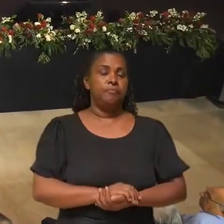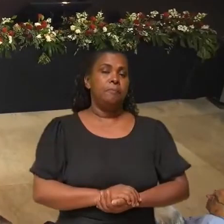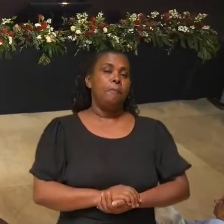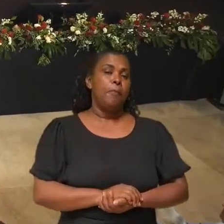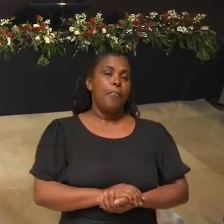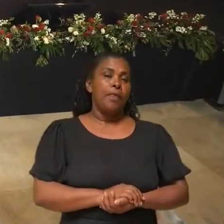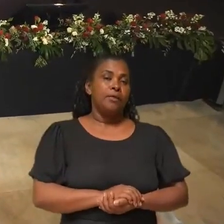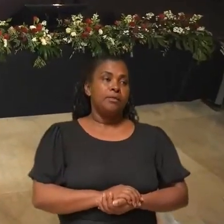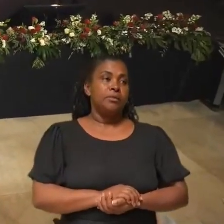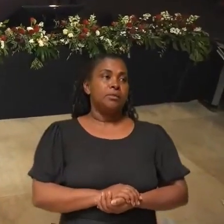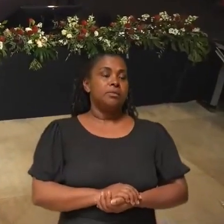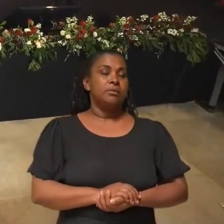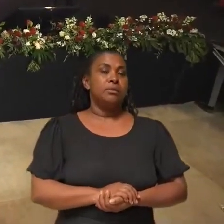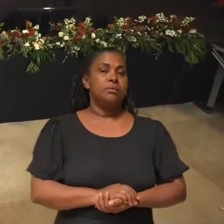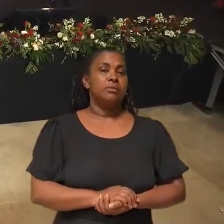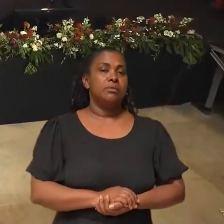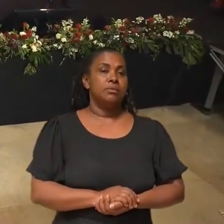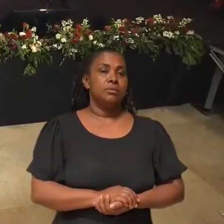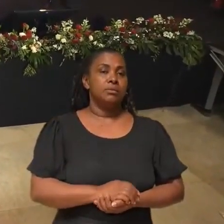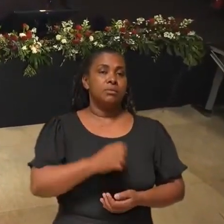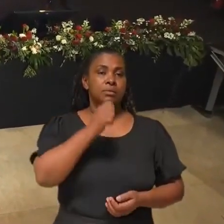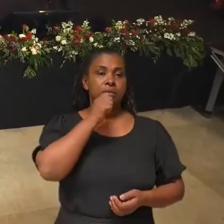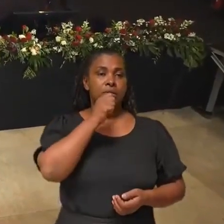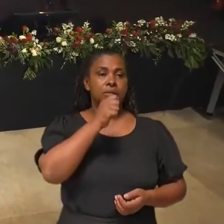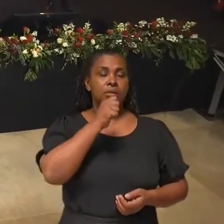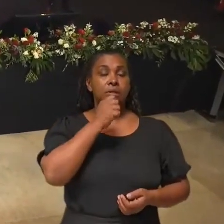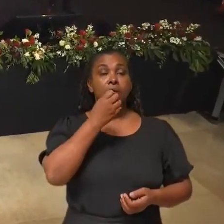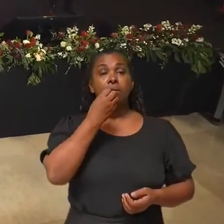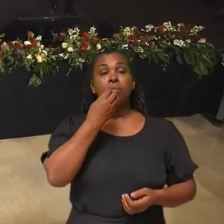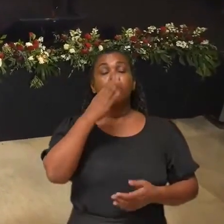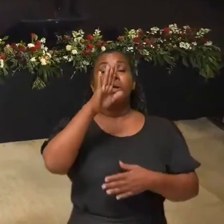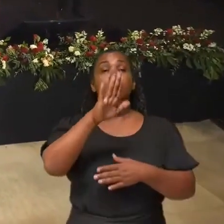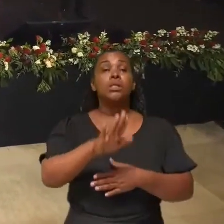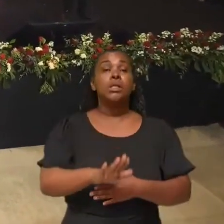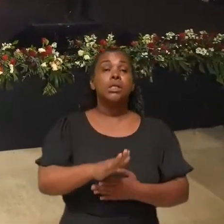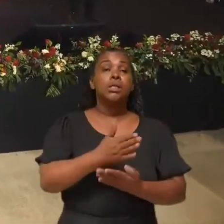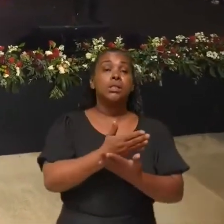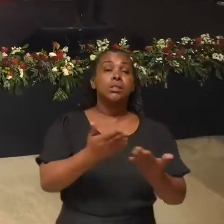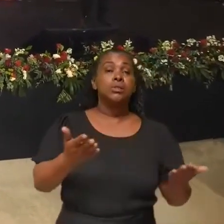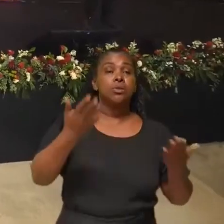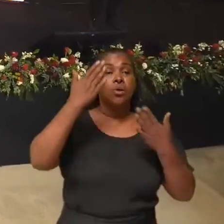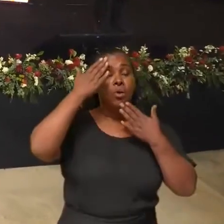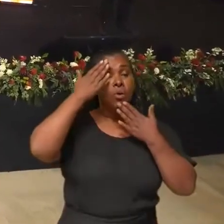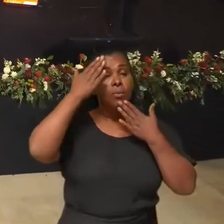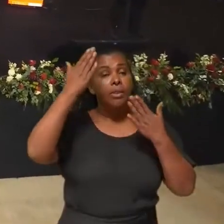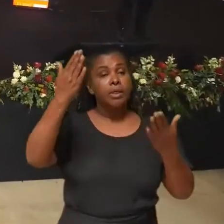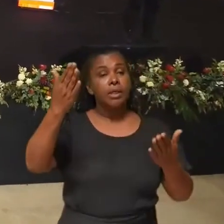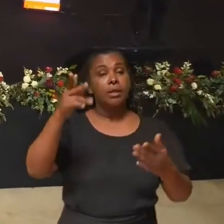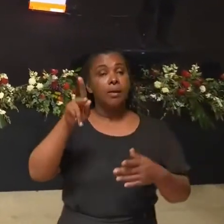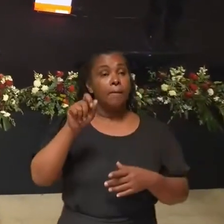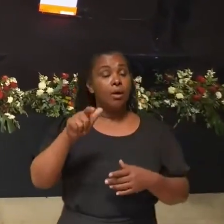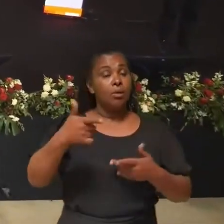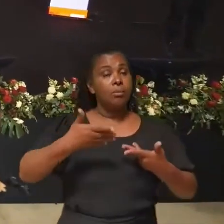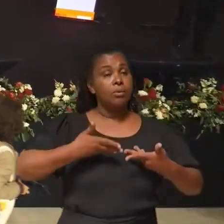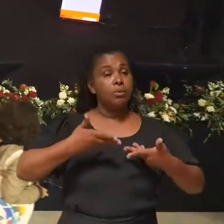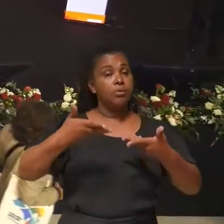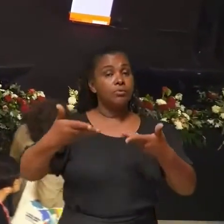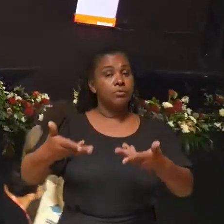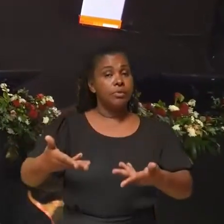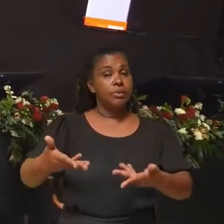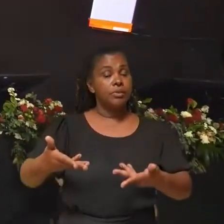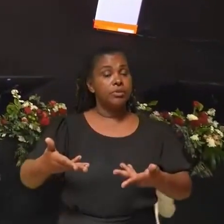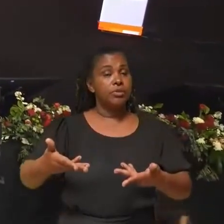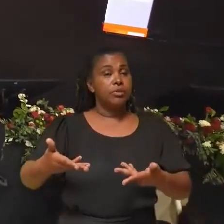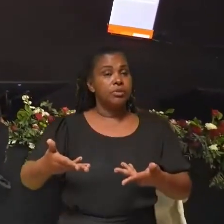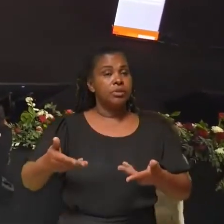Tá ligado? Tá. Bom, pessoal, boa tarde. Muito obrigada, Paulo, pelo convite. Tá ouvindo agora?